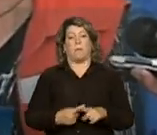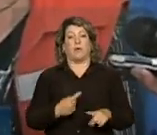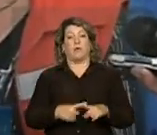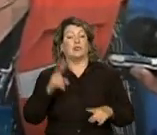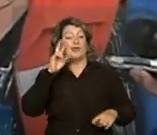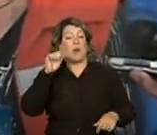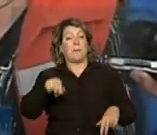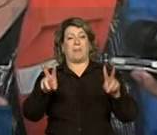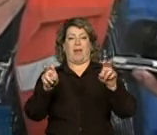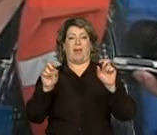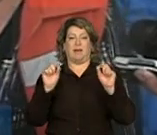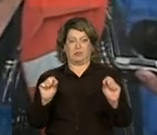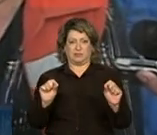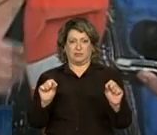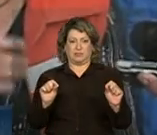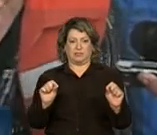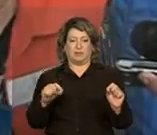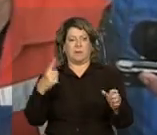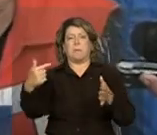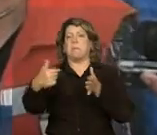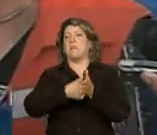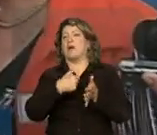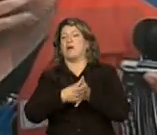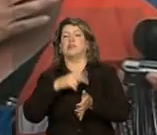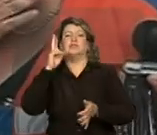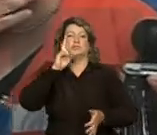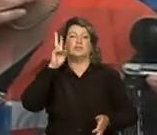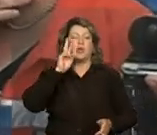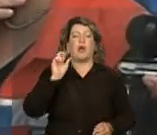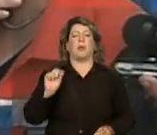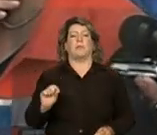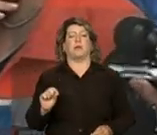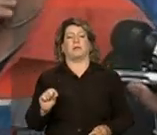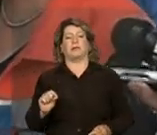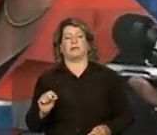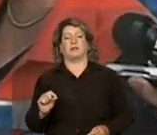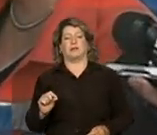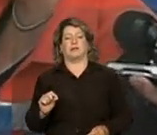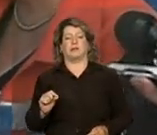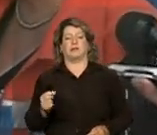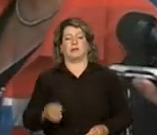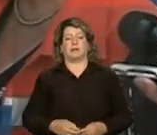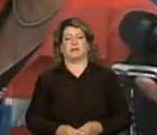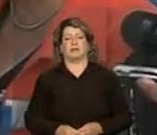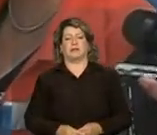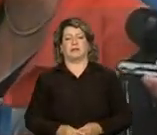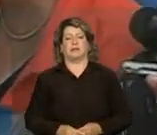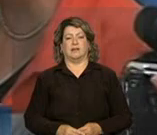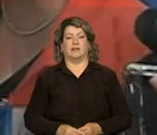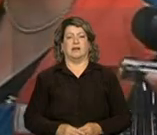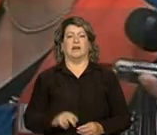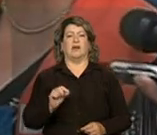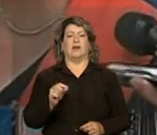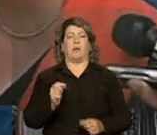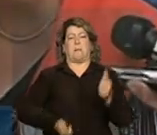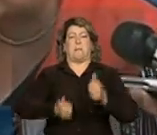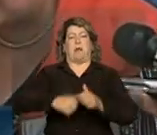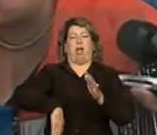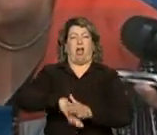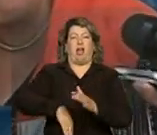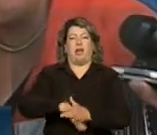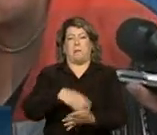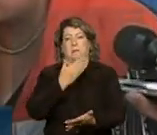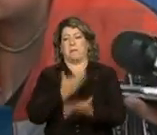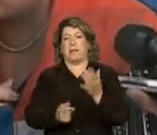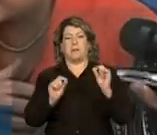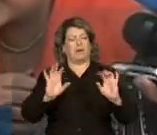sobre o assunto? Ninguém me pergunte sobre... A derrota do Atlético, nossa. Ah, essa pergunta eu não